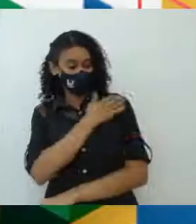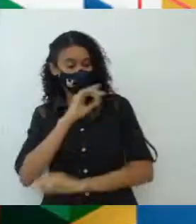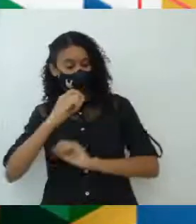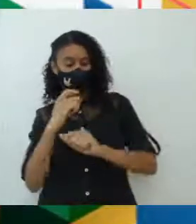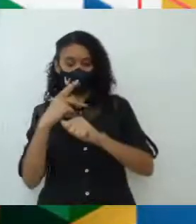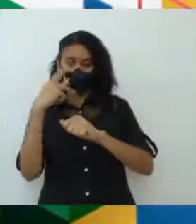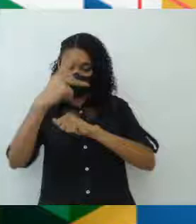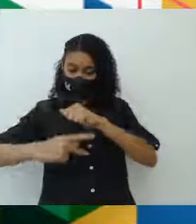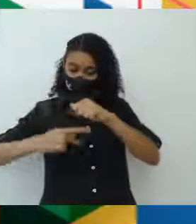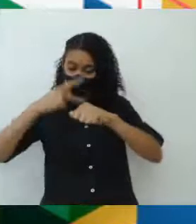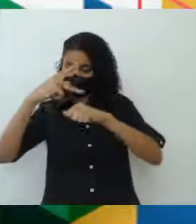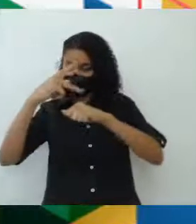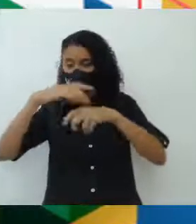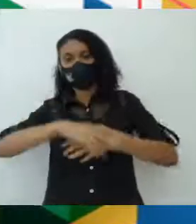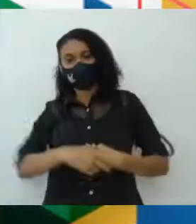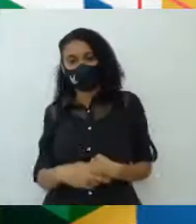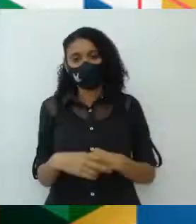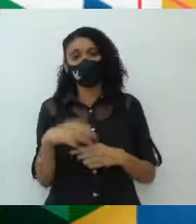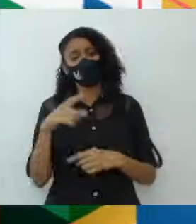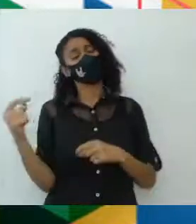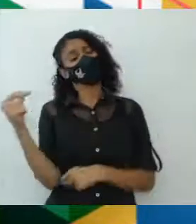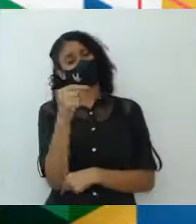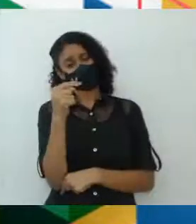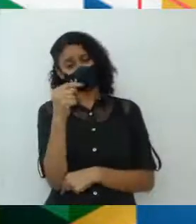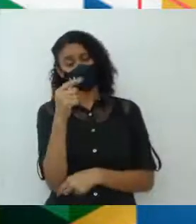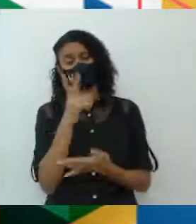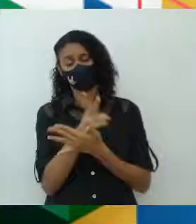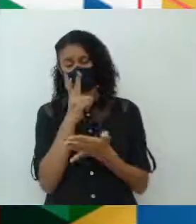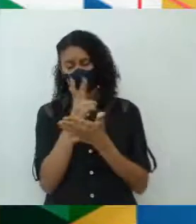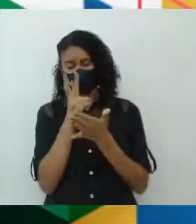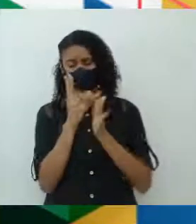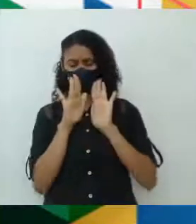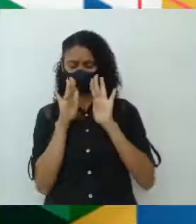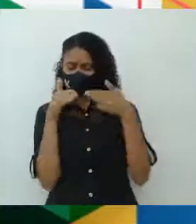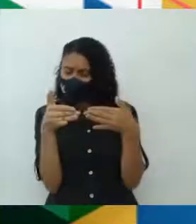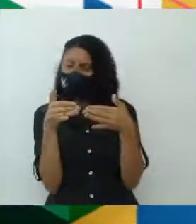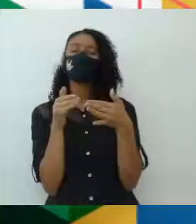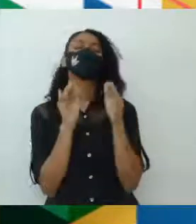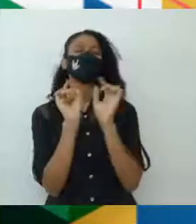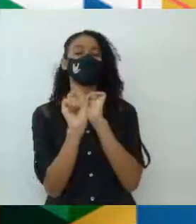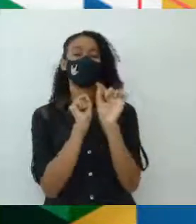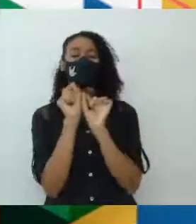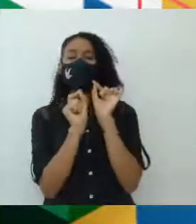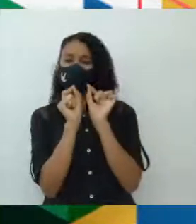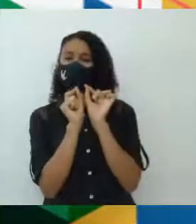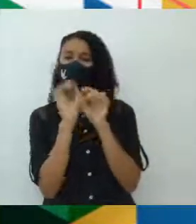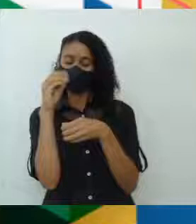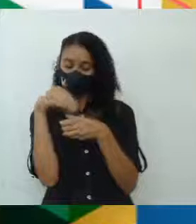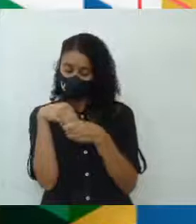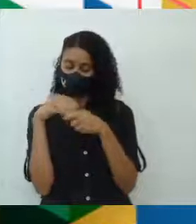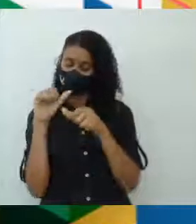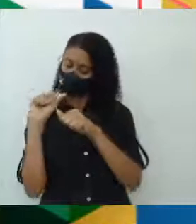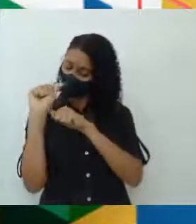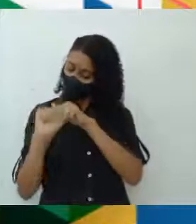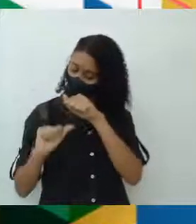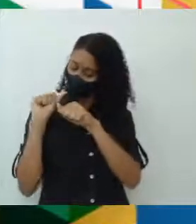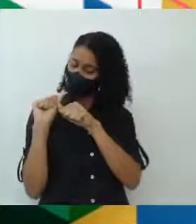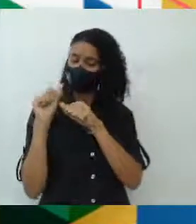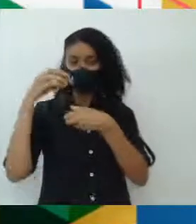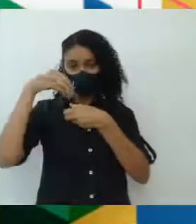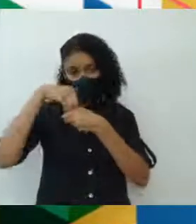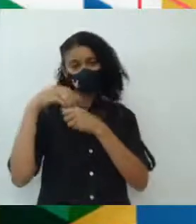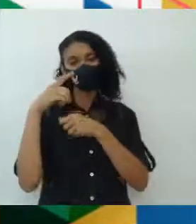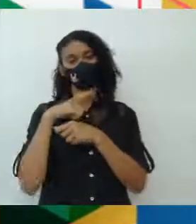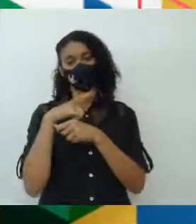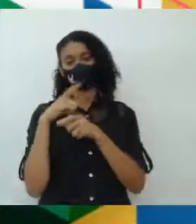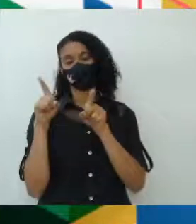prótons, partículas de carga negativa, estão sempre concentrados no núcleo do átomo. A gente tem